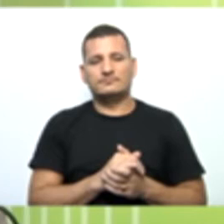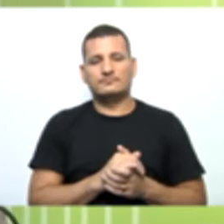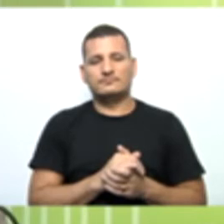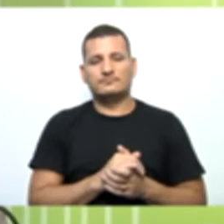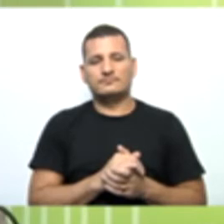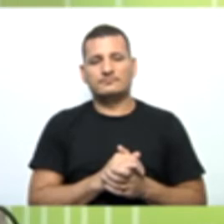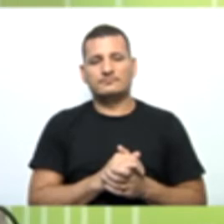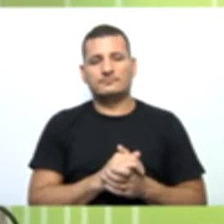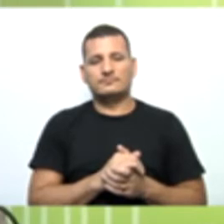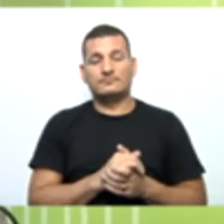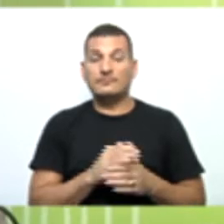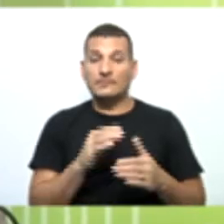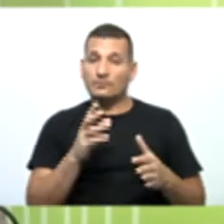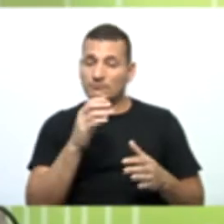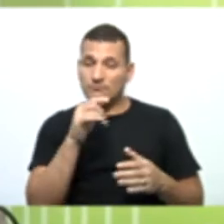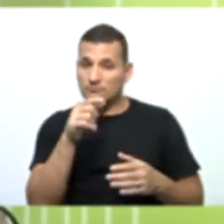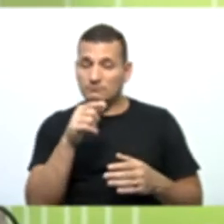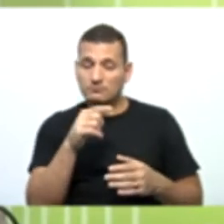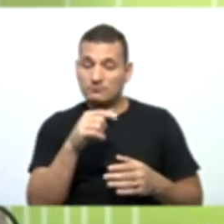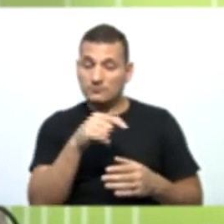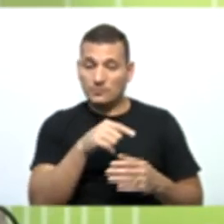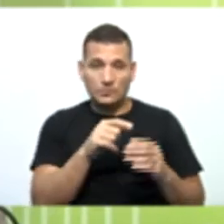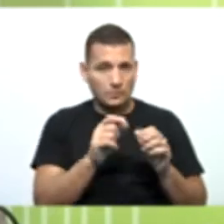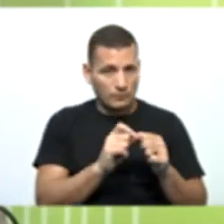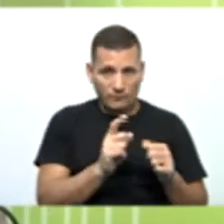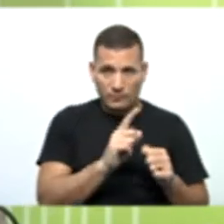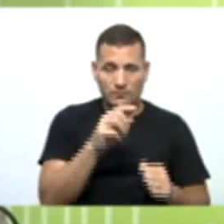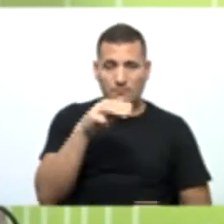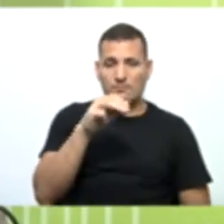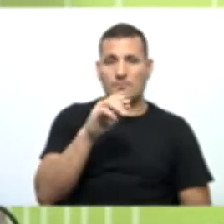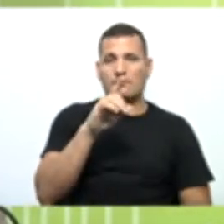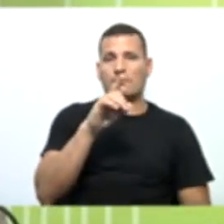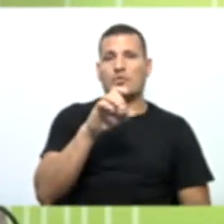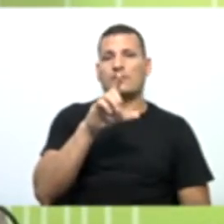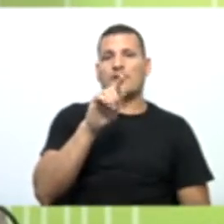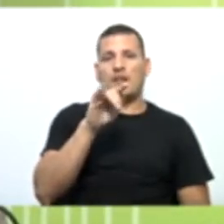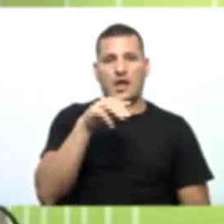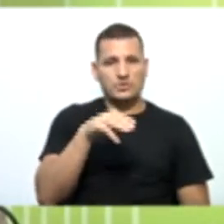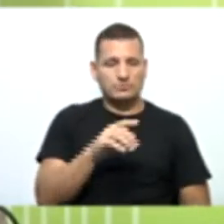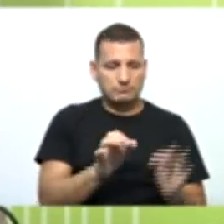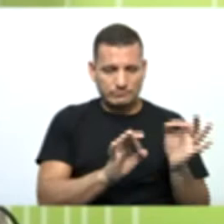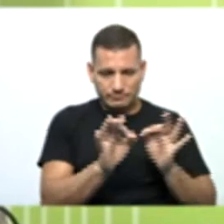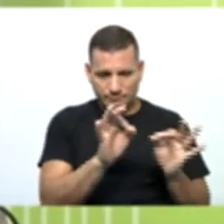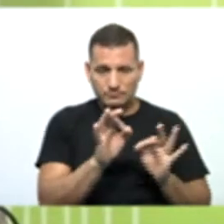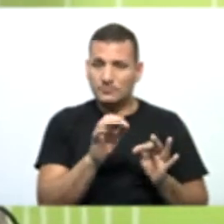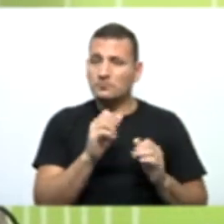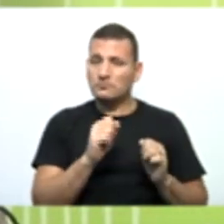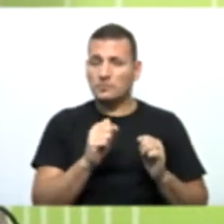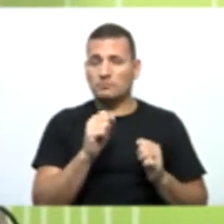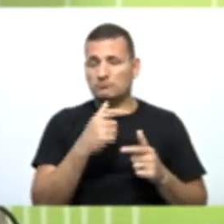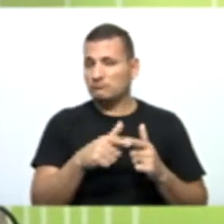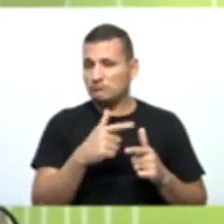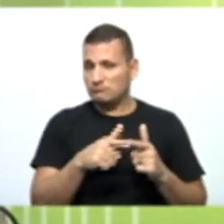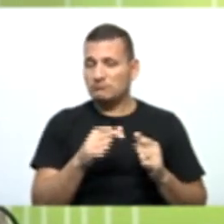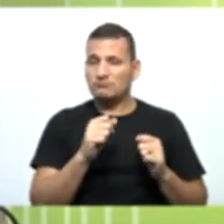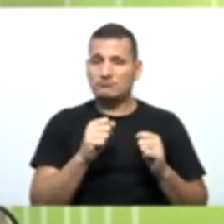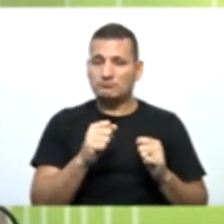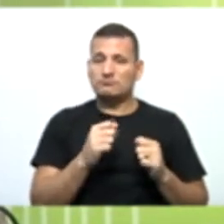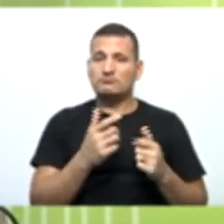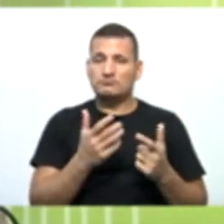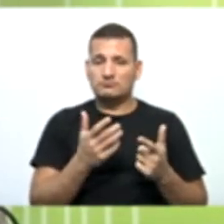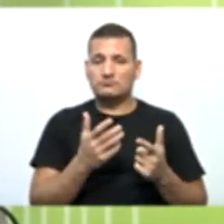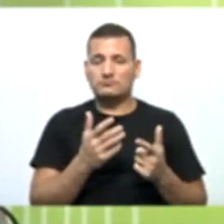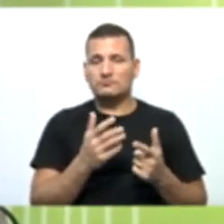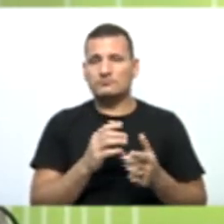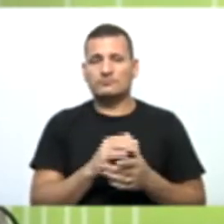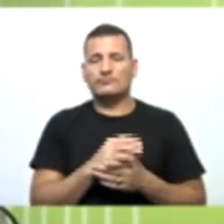você tem um risco enorme de dar problema. Isso não quer dizer que vai minimizar. Se eu construir uma maquete, se eu sei